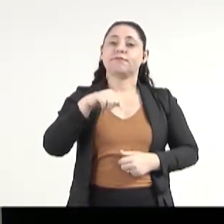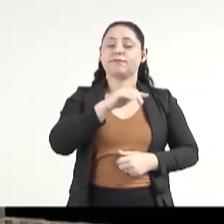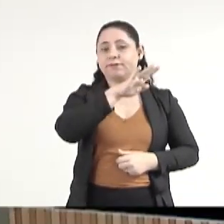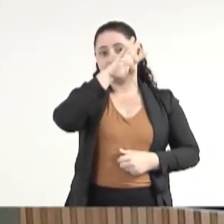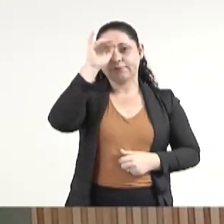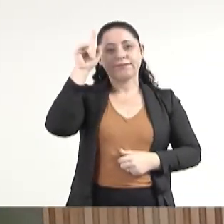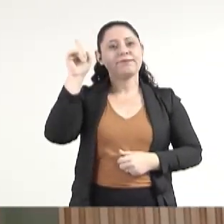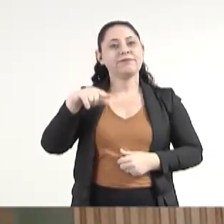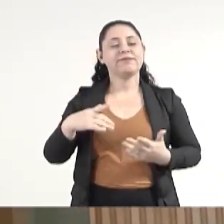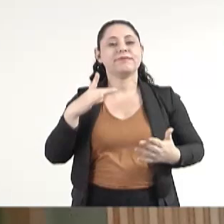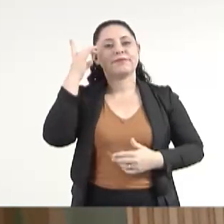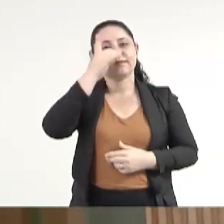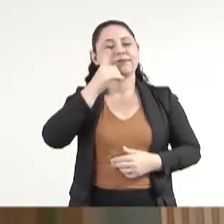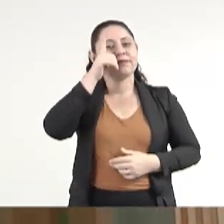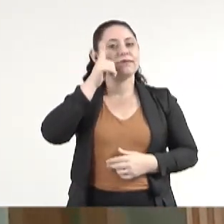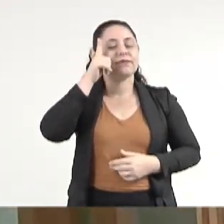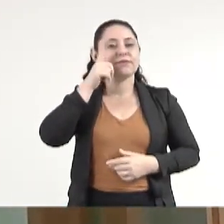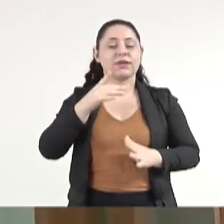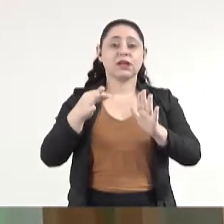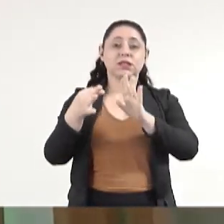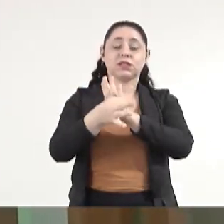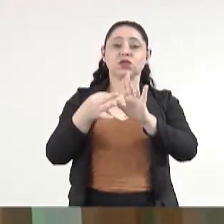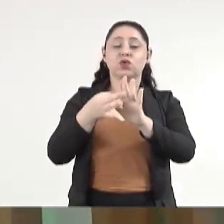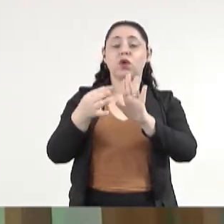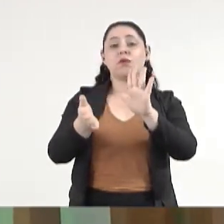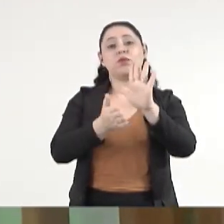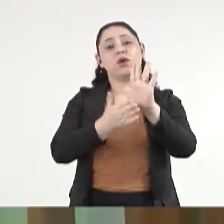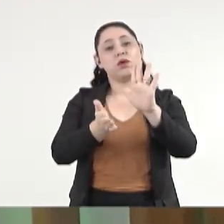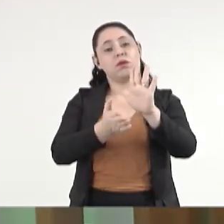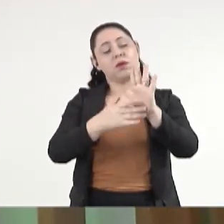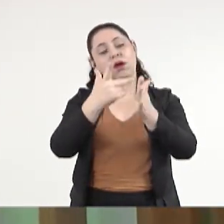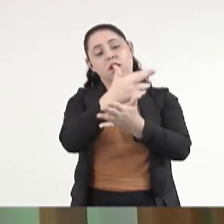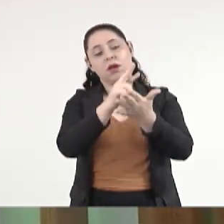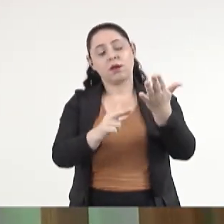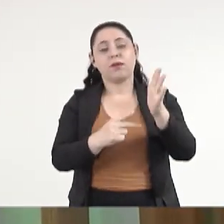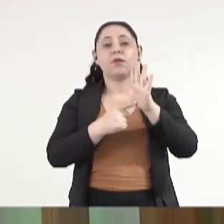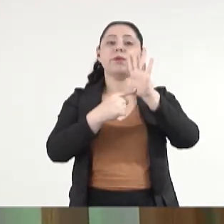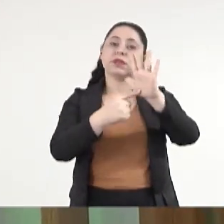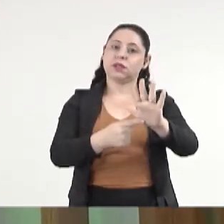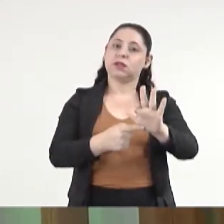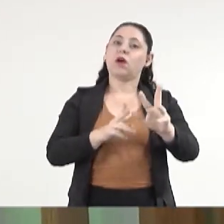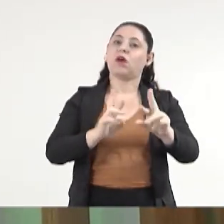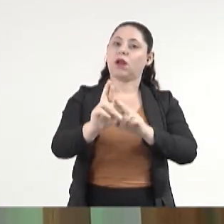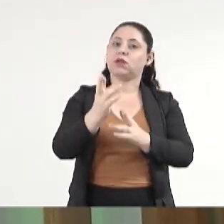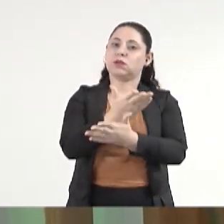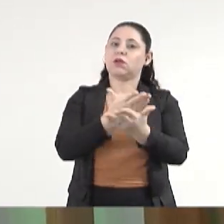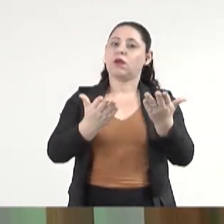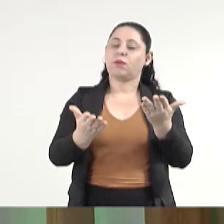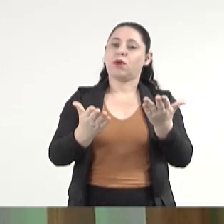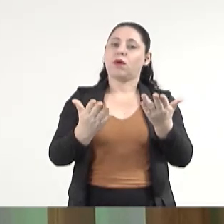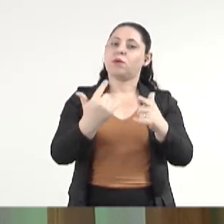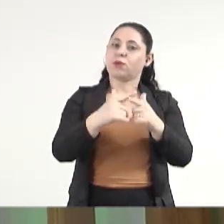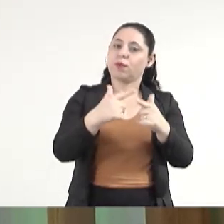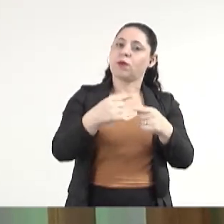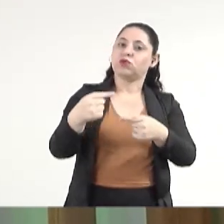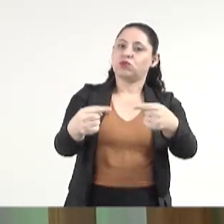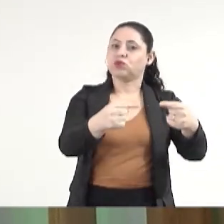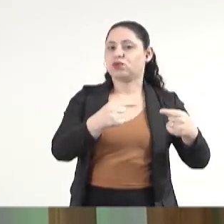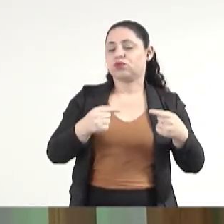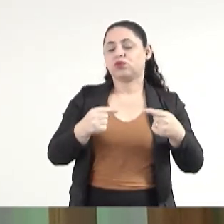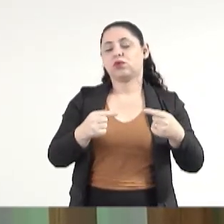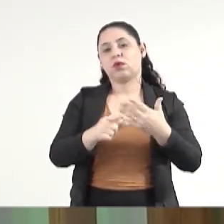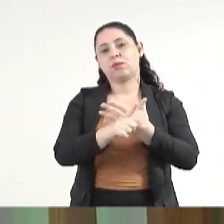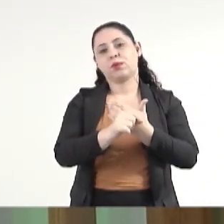Mato Grosso do Sul, é isso, né? A deputada Gleice Jane mencionou aí proposições, requerimentos que devem ser apresentados com relação aos diálogos